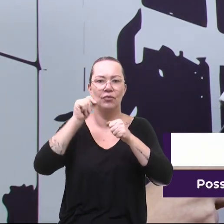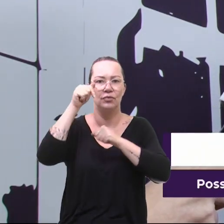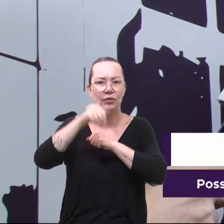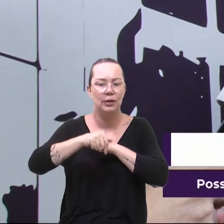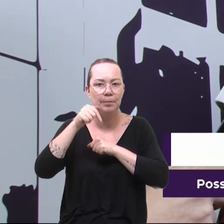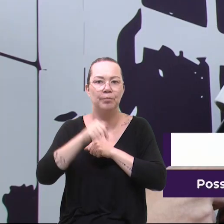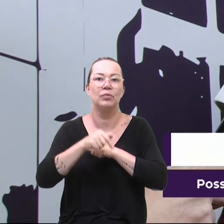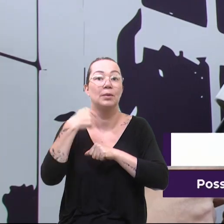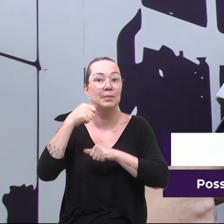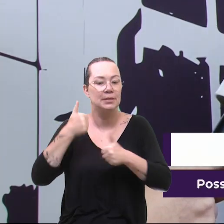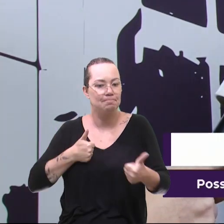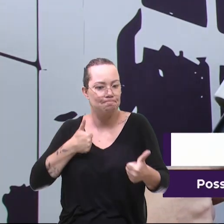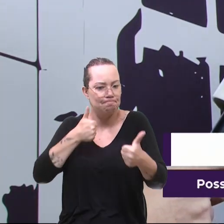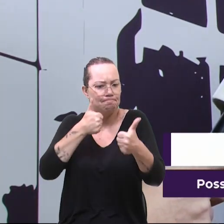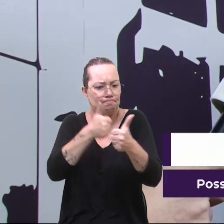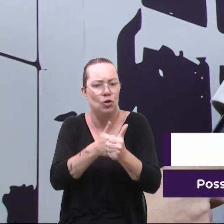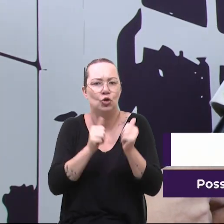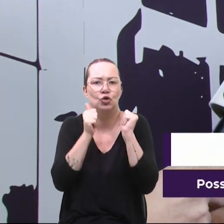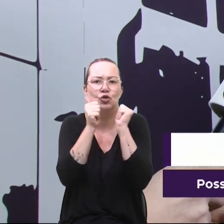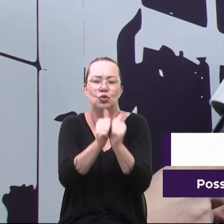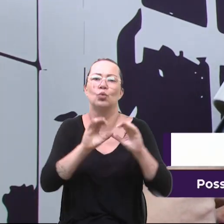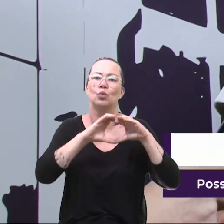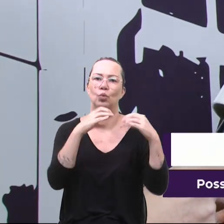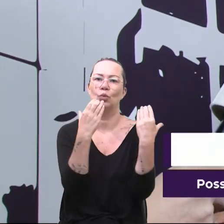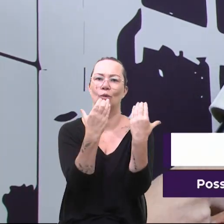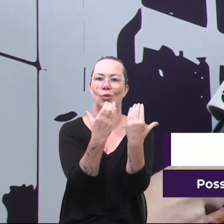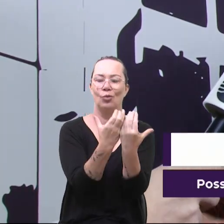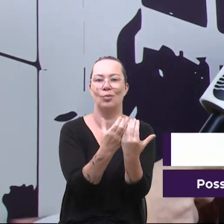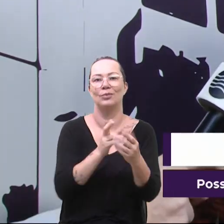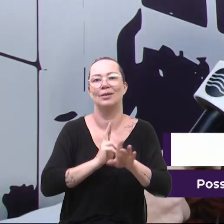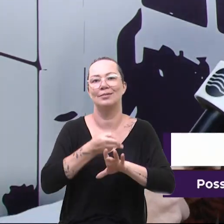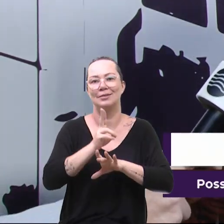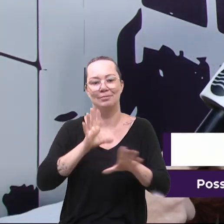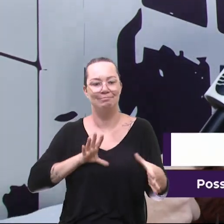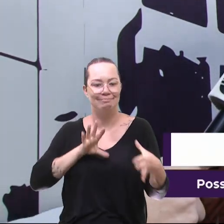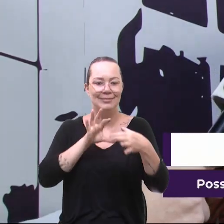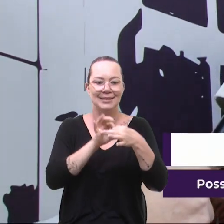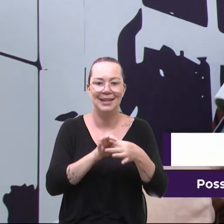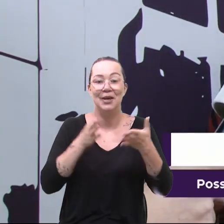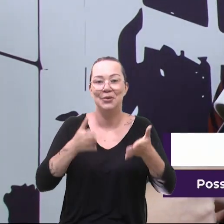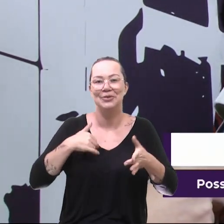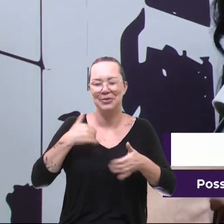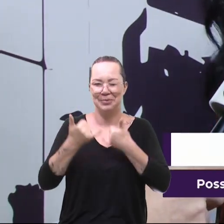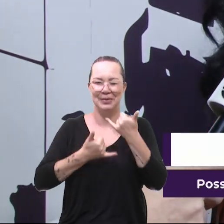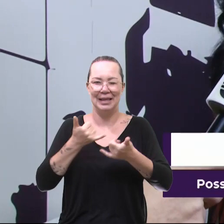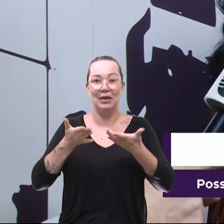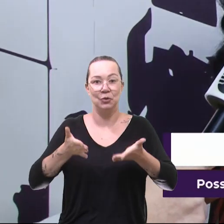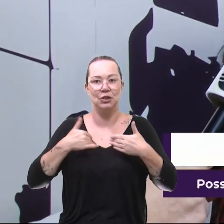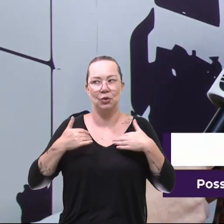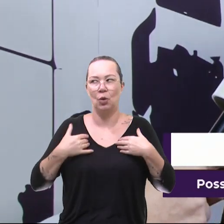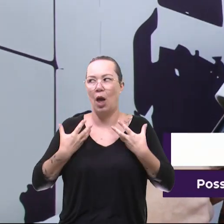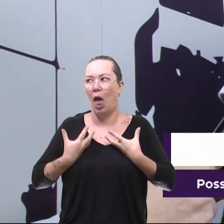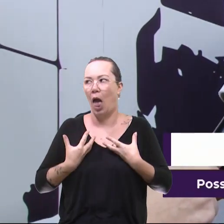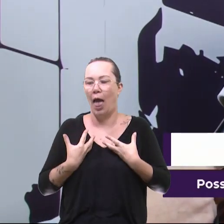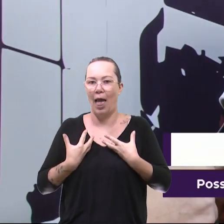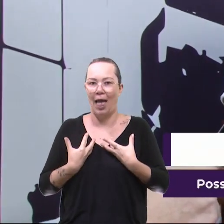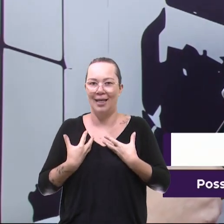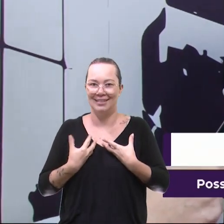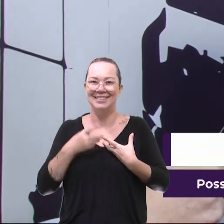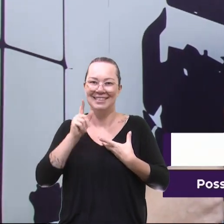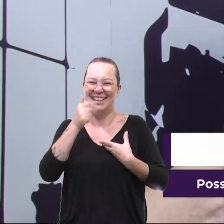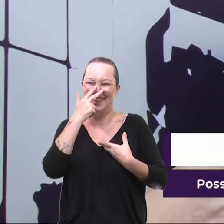gente precisa aproximar cada vez mais da comunidade. Então, assim, hoje eu brinquei, eu estou me sentindo um pouco mais pesada hoje. O peso de